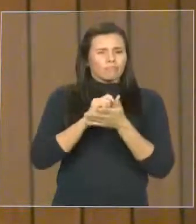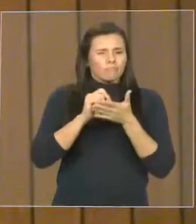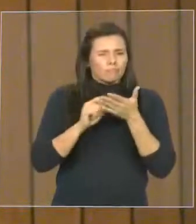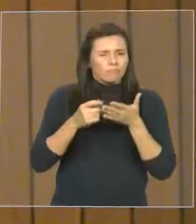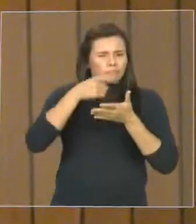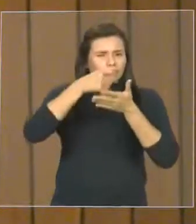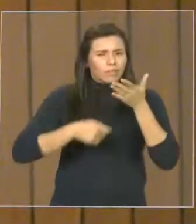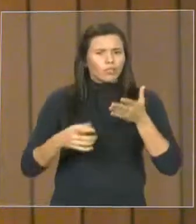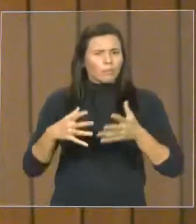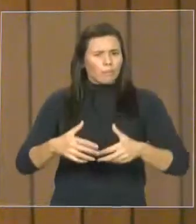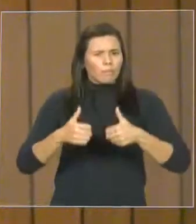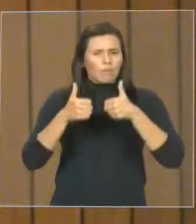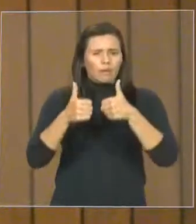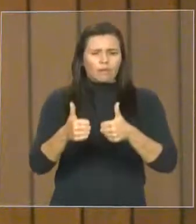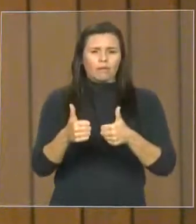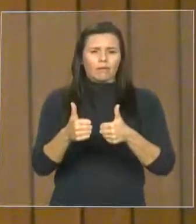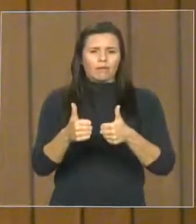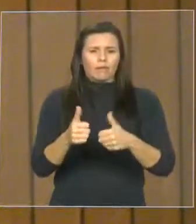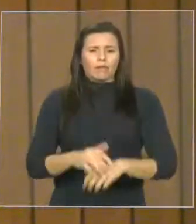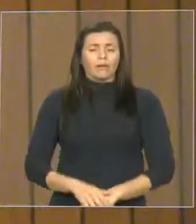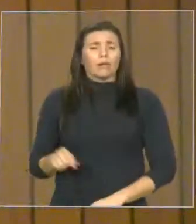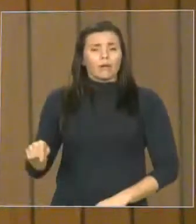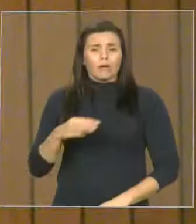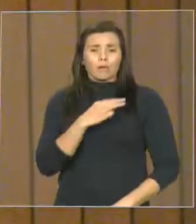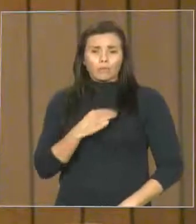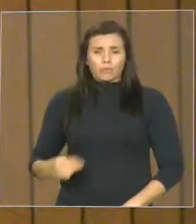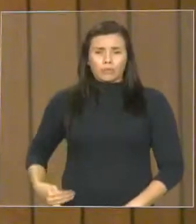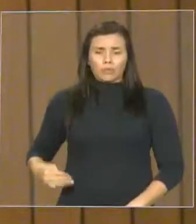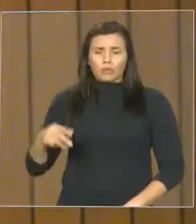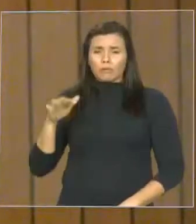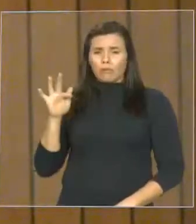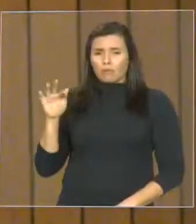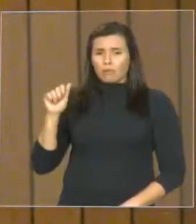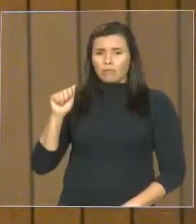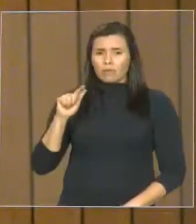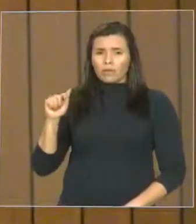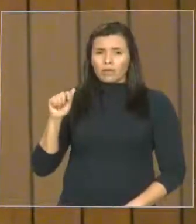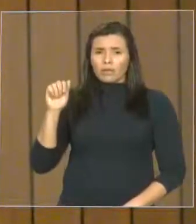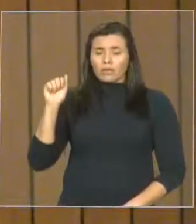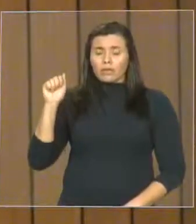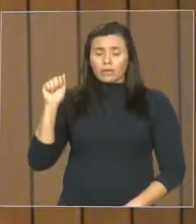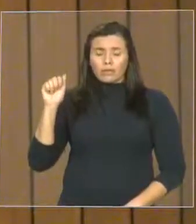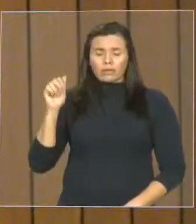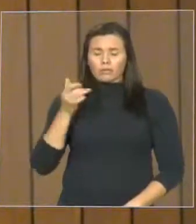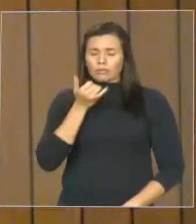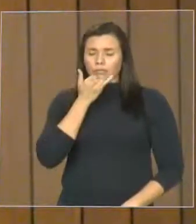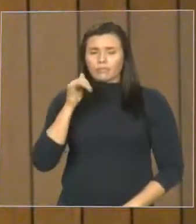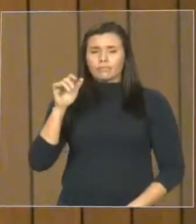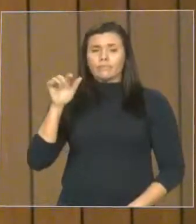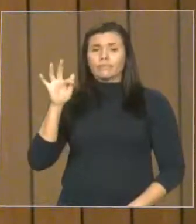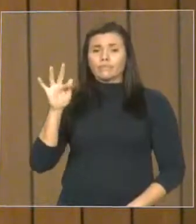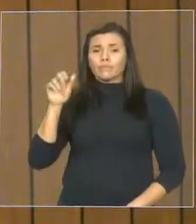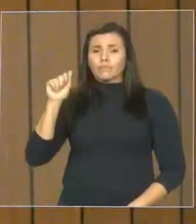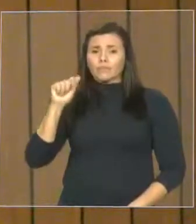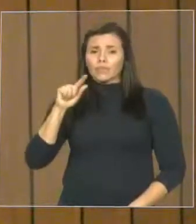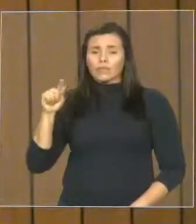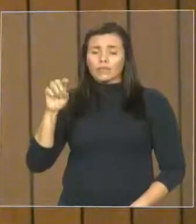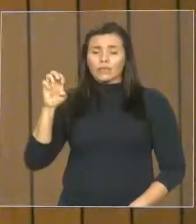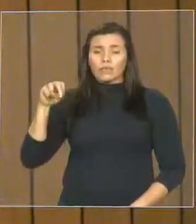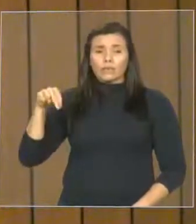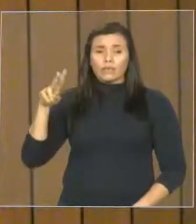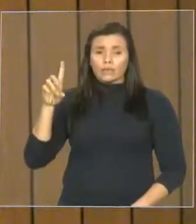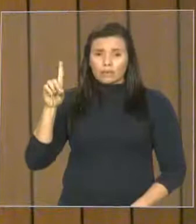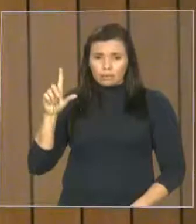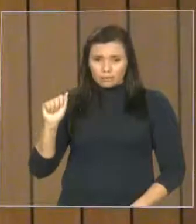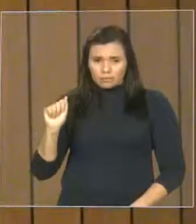Ministério da Fazenda, a quem coube assumir a função do regime previdenciário, das normas gerais do regime previdenciário,